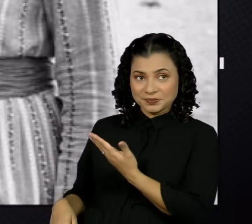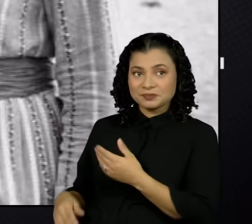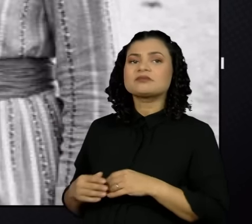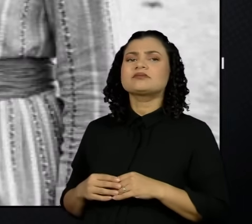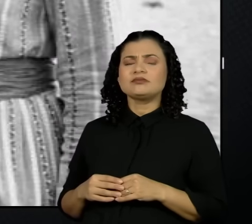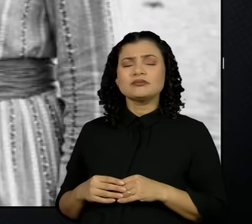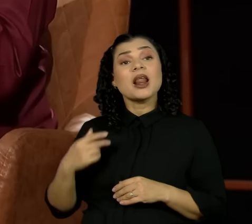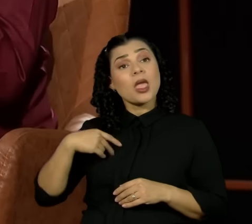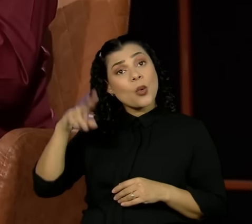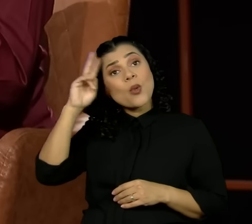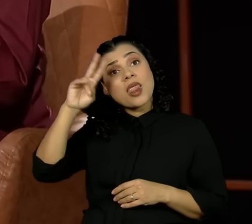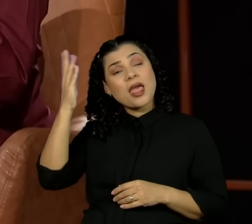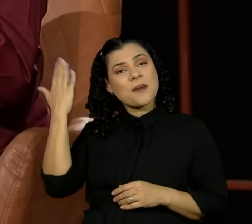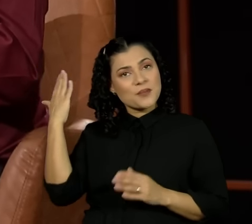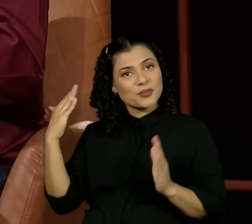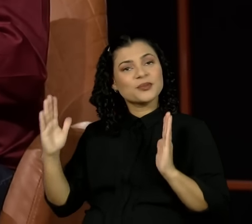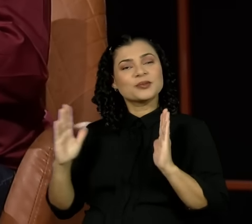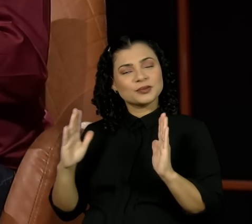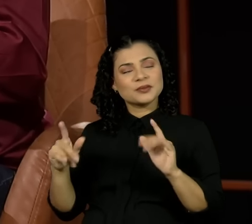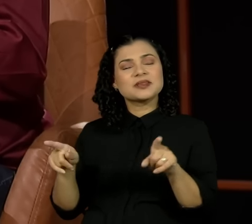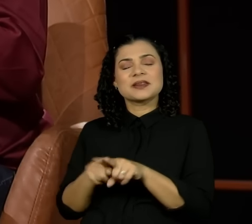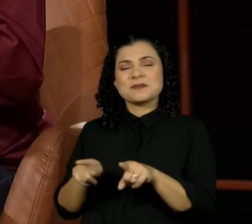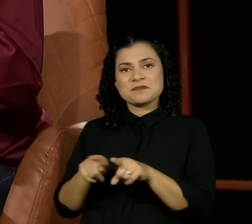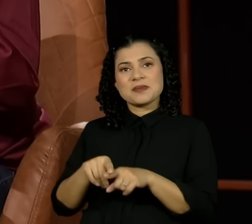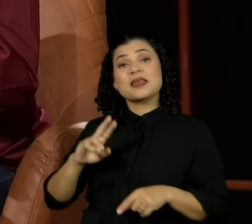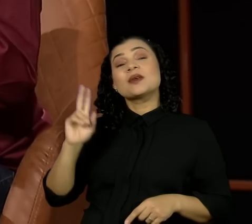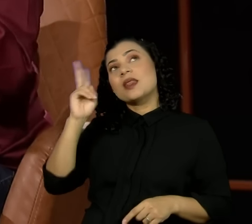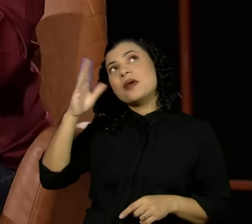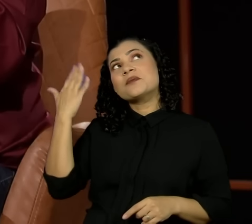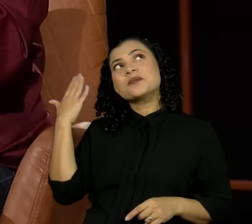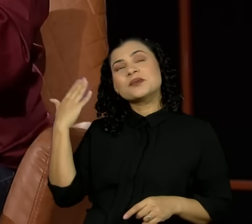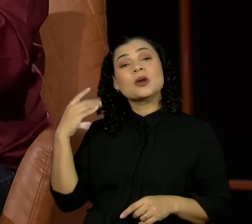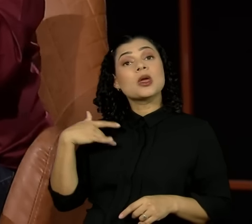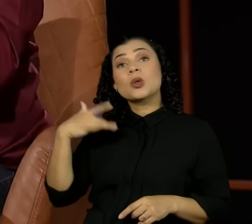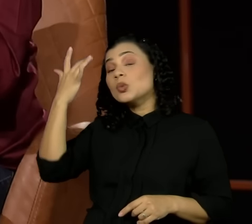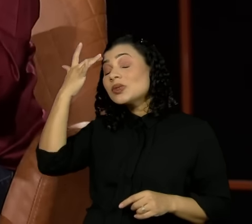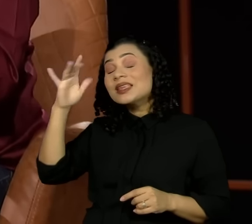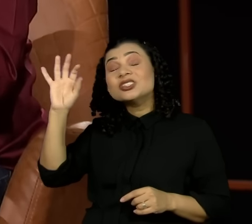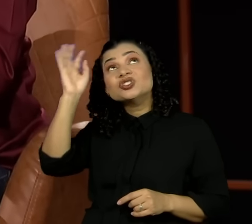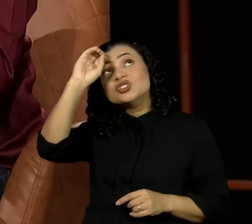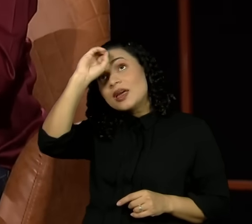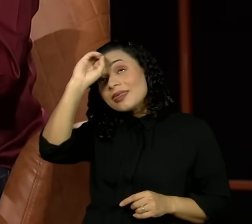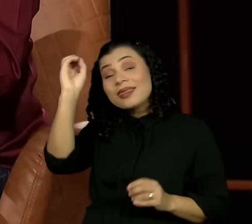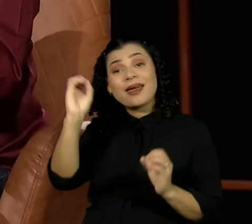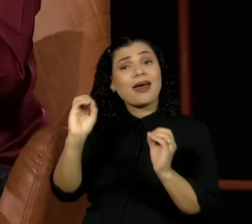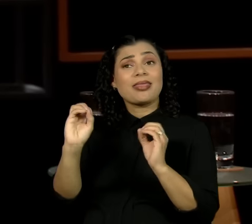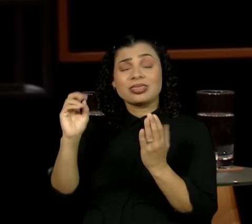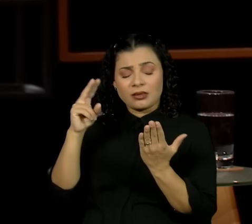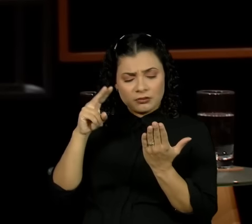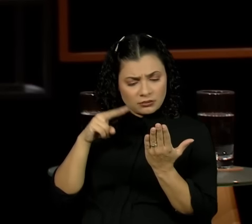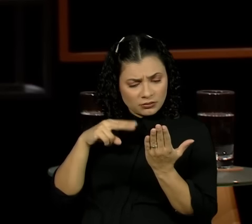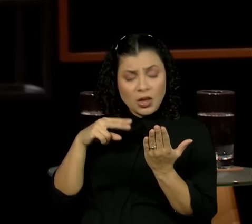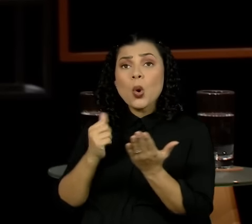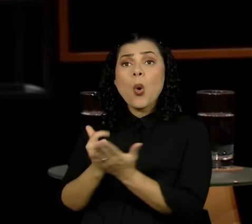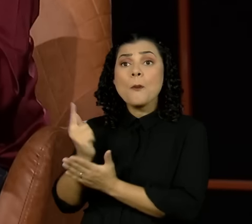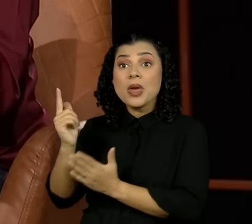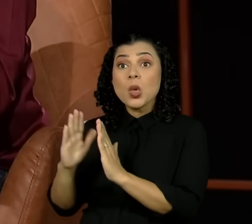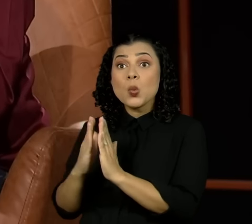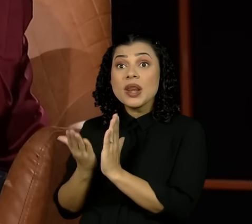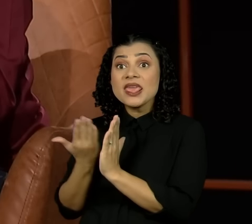uma edição portuguesa da Náusea, La Nausée. Gente, eu não entendi uma palavra do livro. Eu não